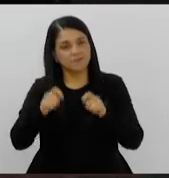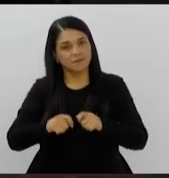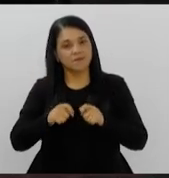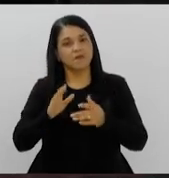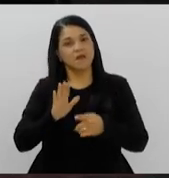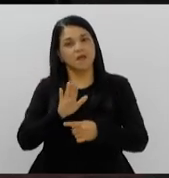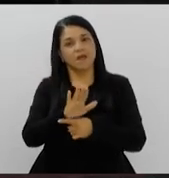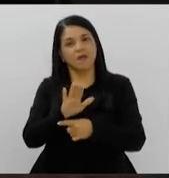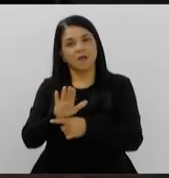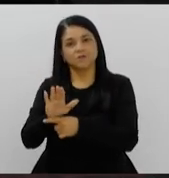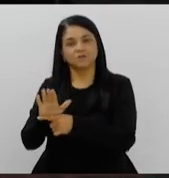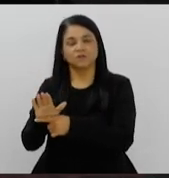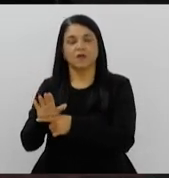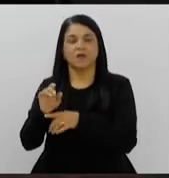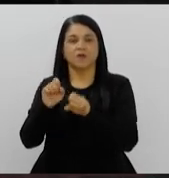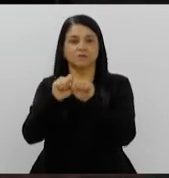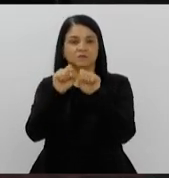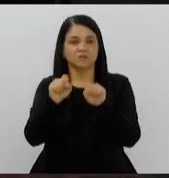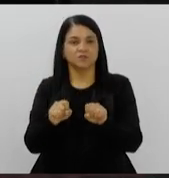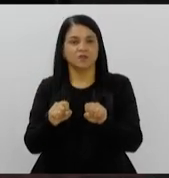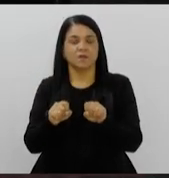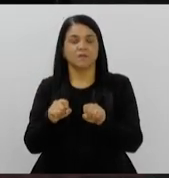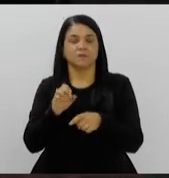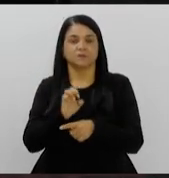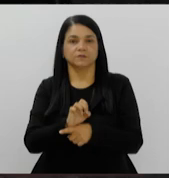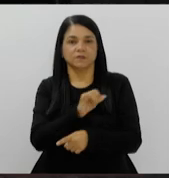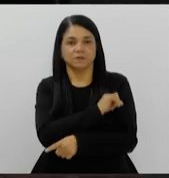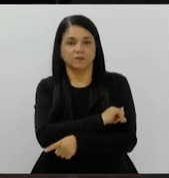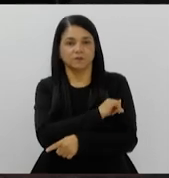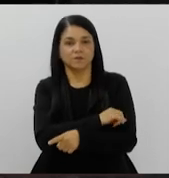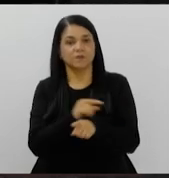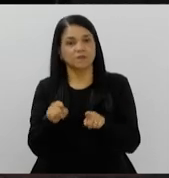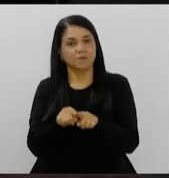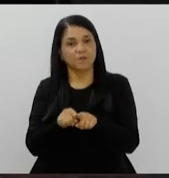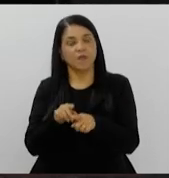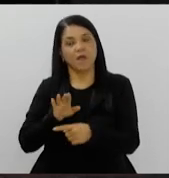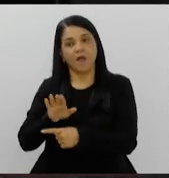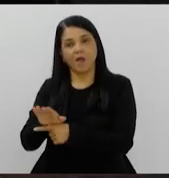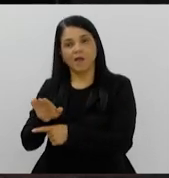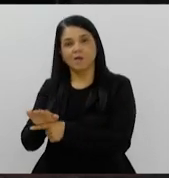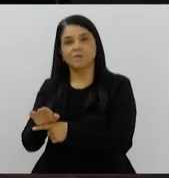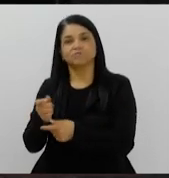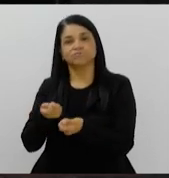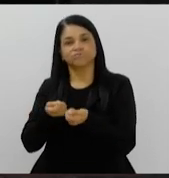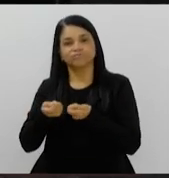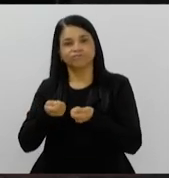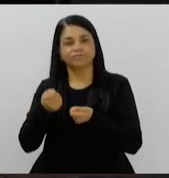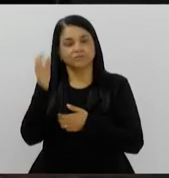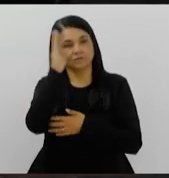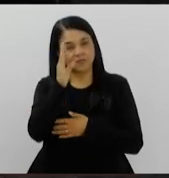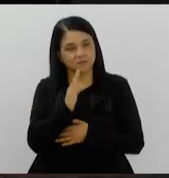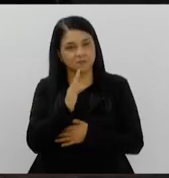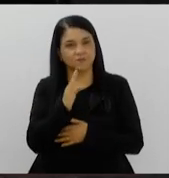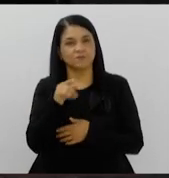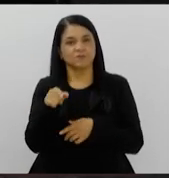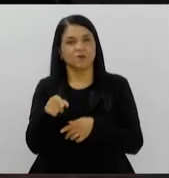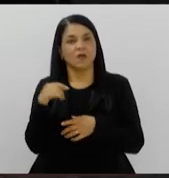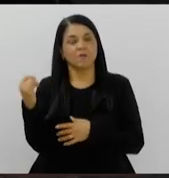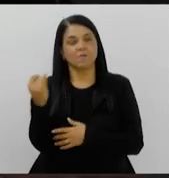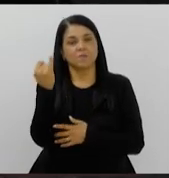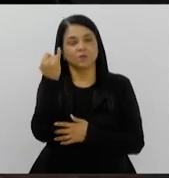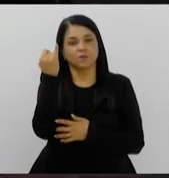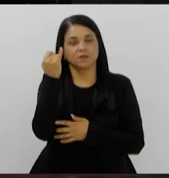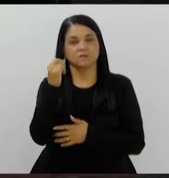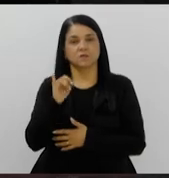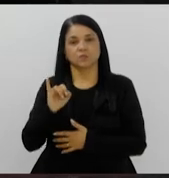contribuir muito para o sistema de regulação do Estado do Rio de Janeiro, mas podem contribuir muito para o sistema de regulação do Brasil. Vide a importância que o